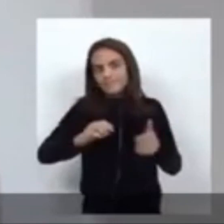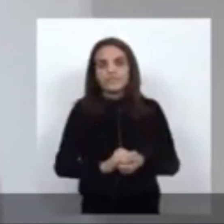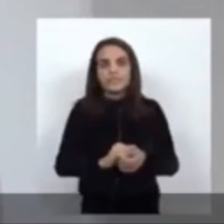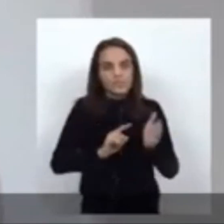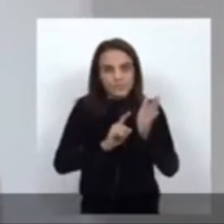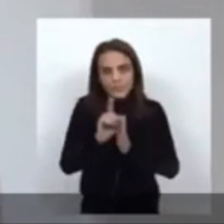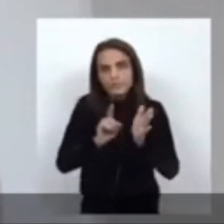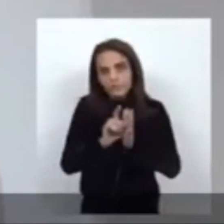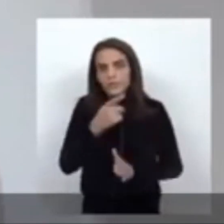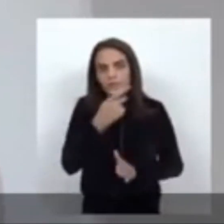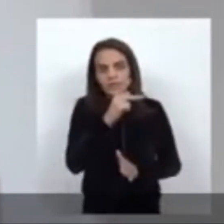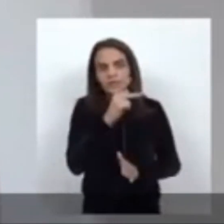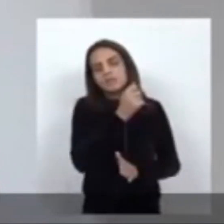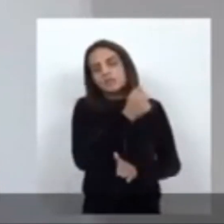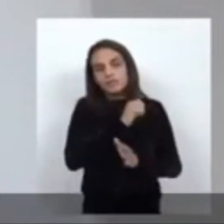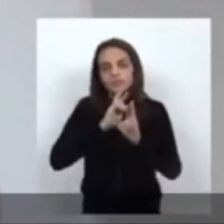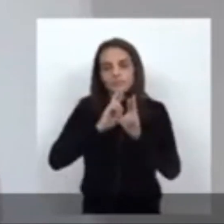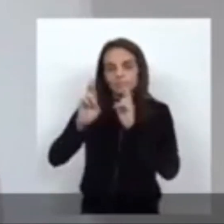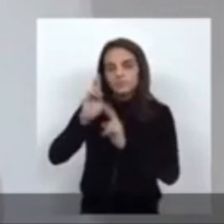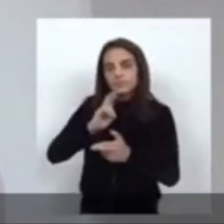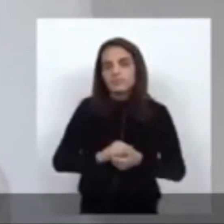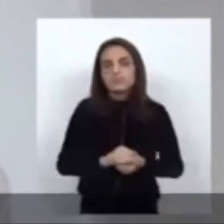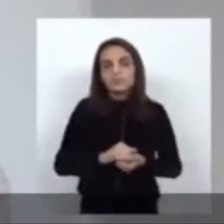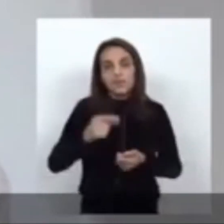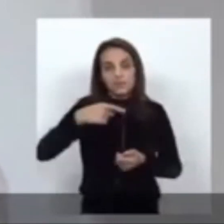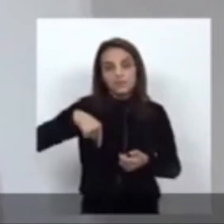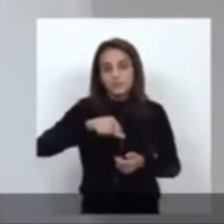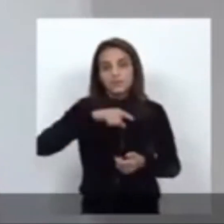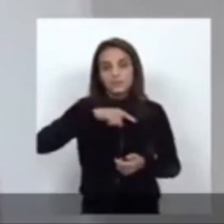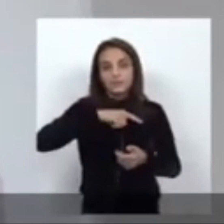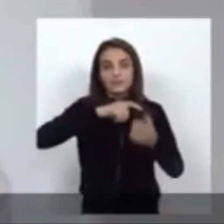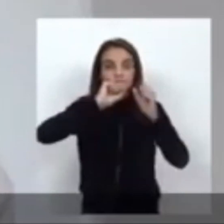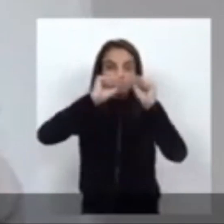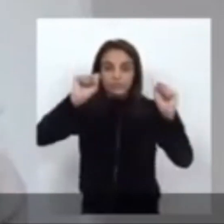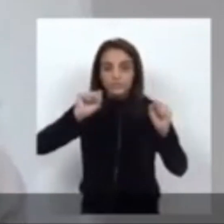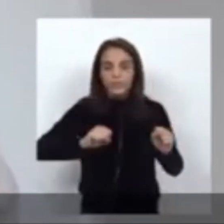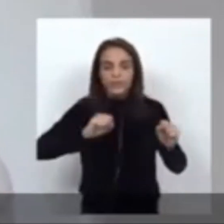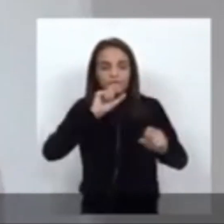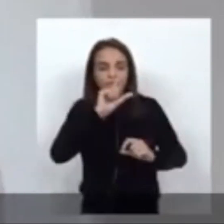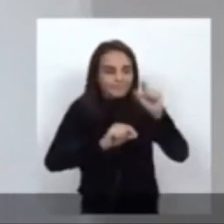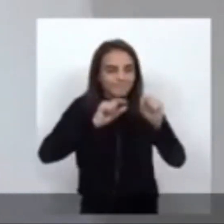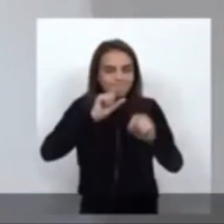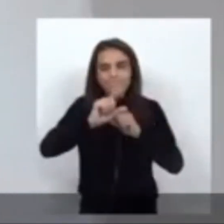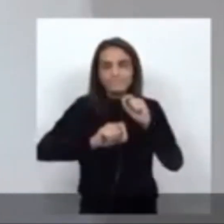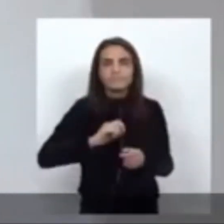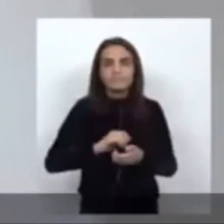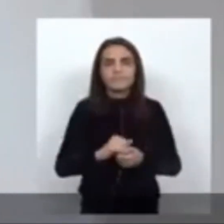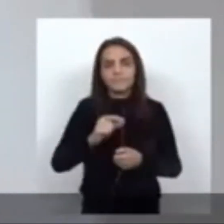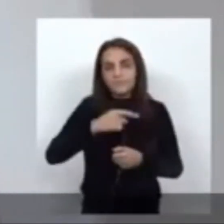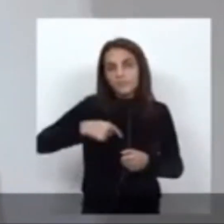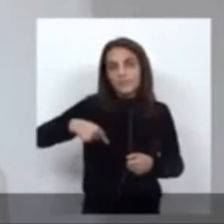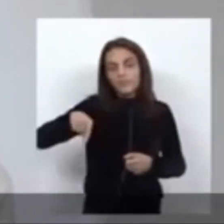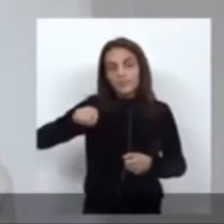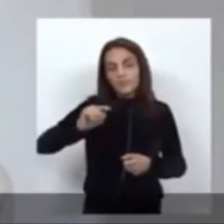questões para esse aluno responder, né? Então, a gente tem um sistema de sorteio em que a gente contempla, né,